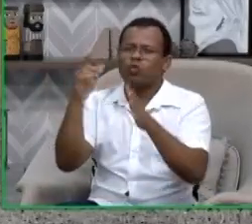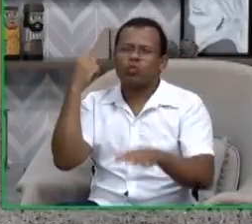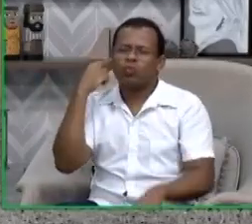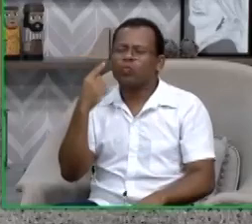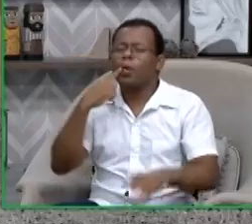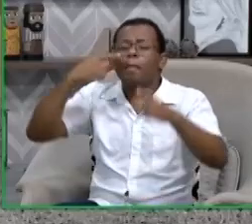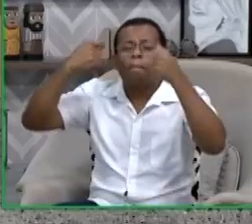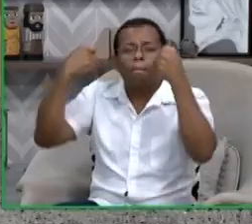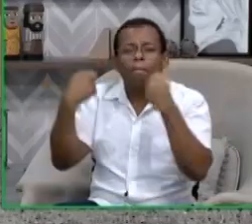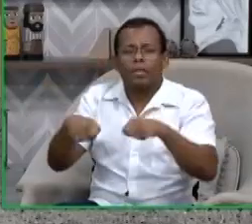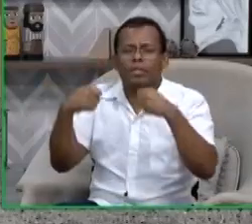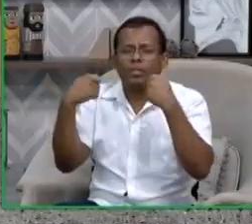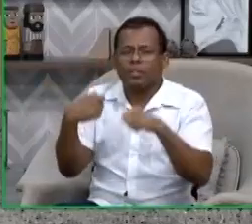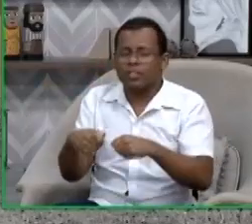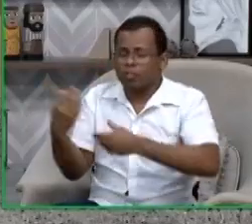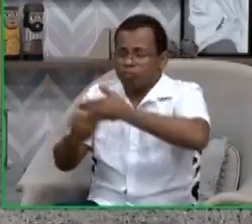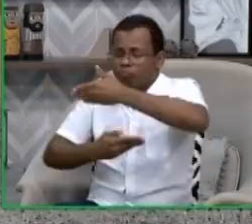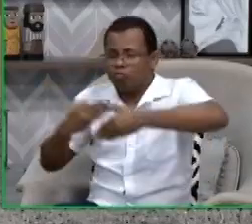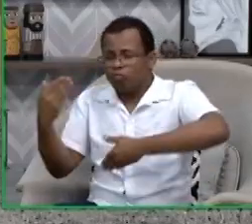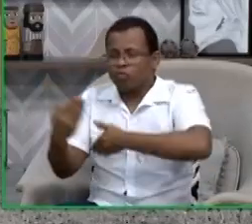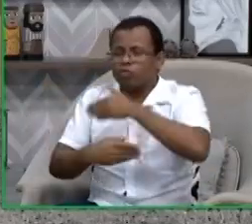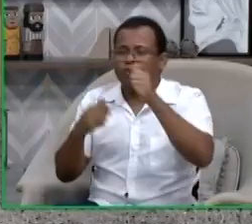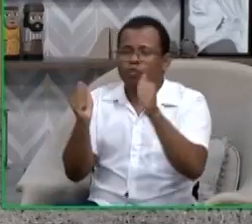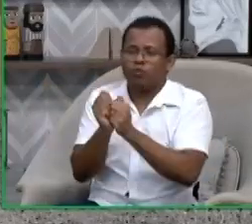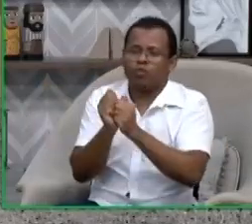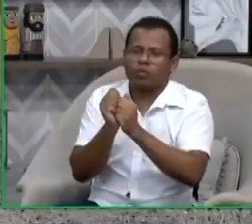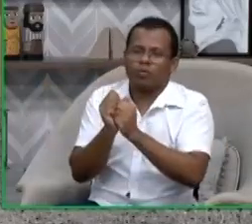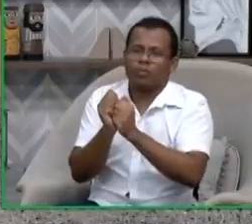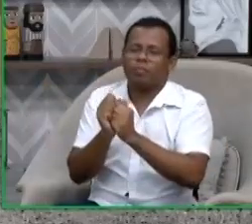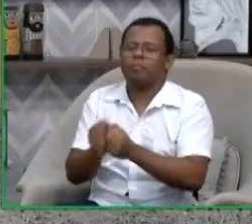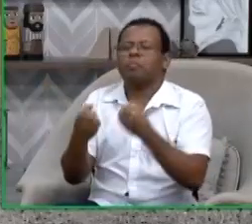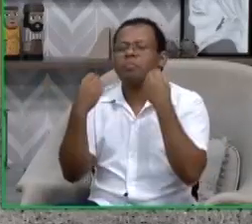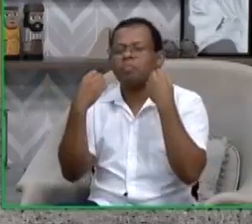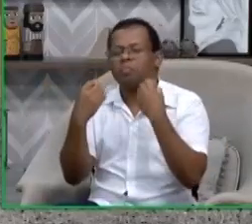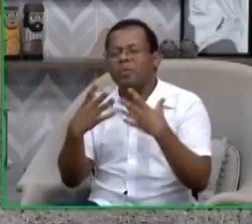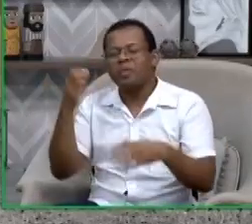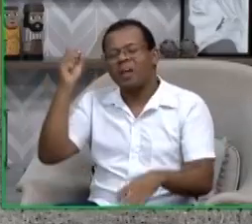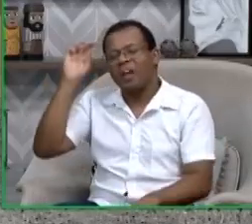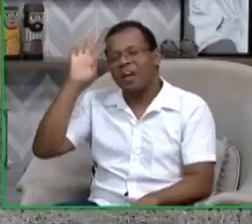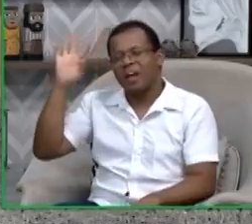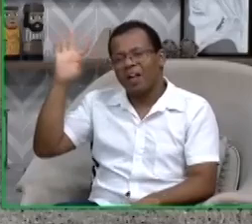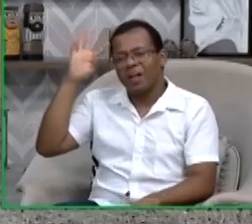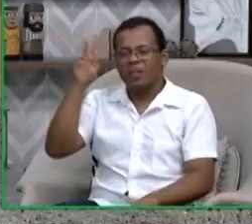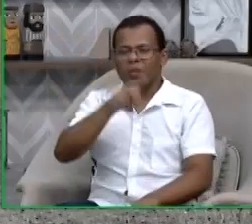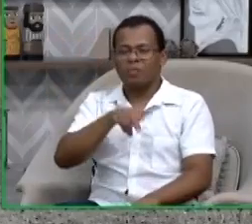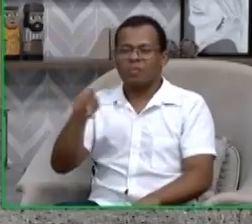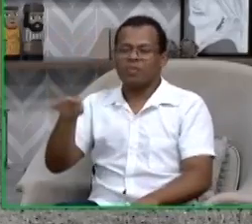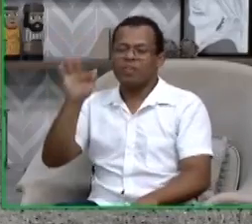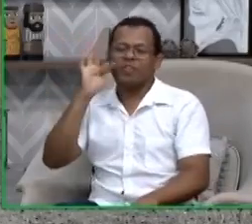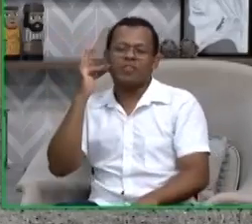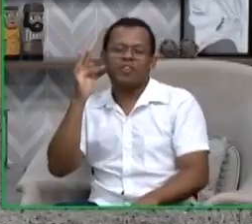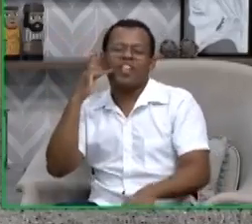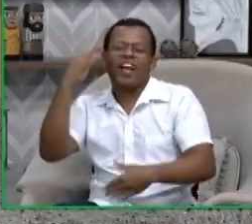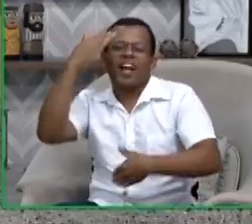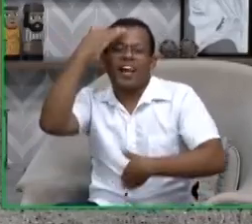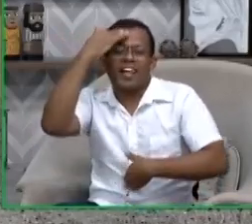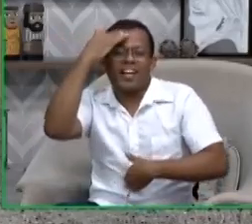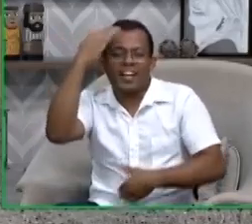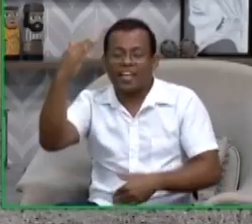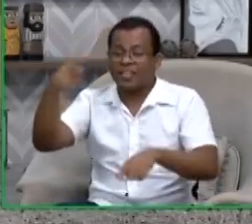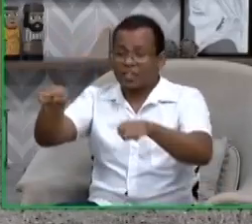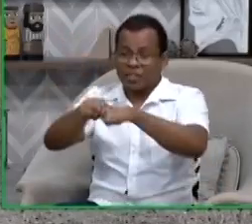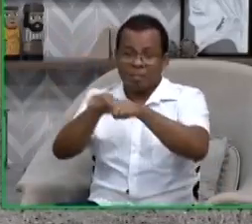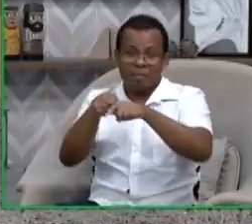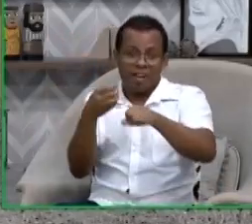surda precisa interagir conosco para ter suprida. Que bela reflexão do professor Fernando, agradecendo a ele, a